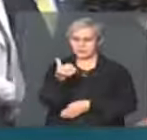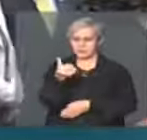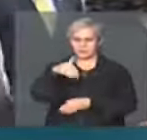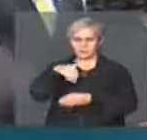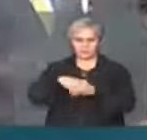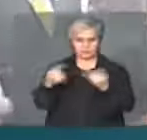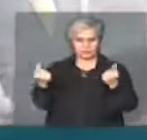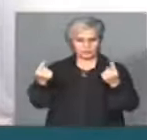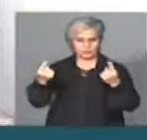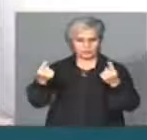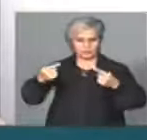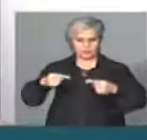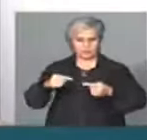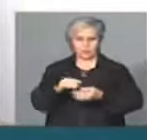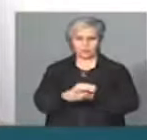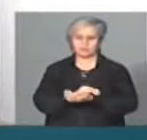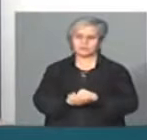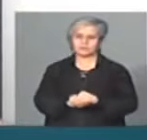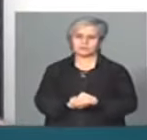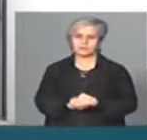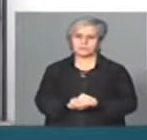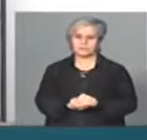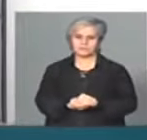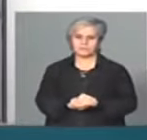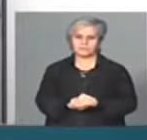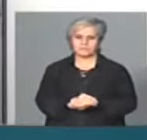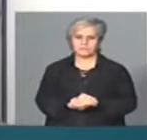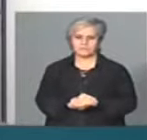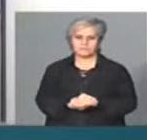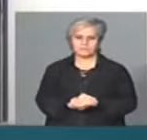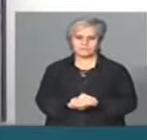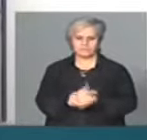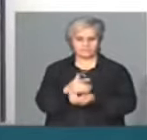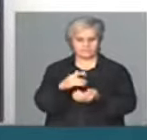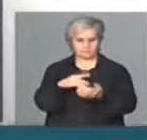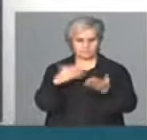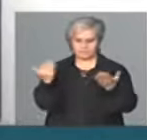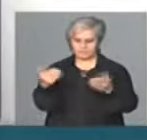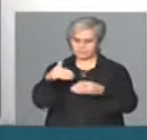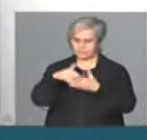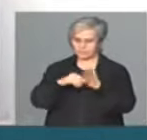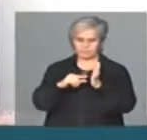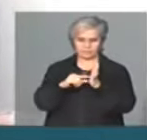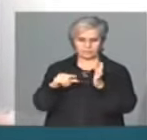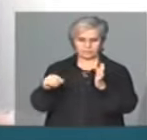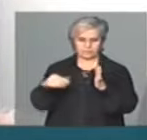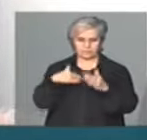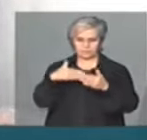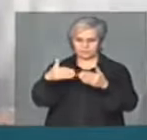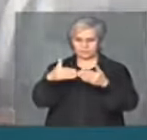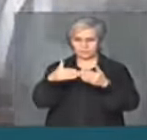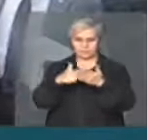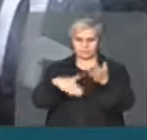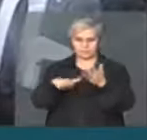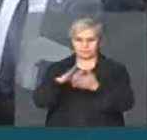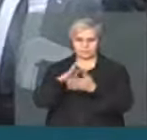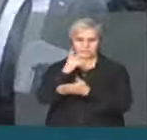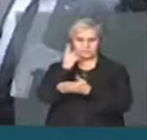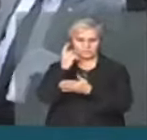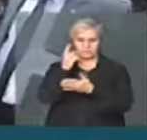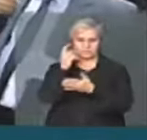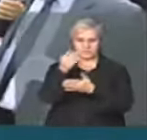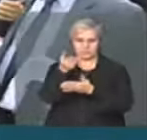contrários, 0 abstenção. Eu darei no destaque. Pedi aos parlamentares, eu darei no